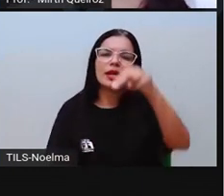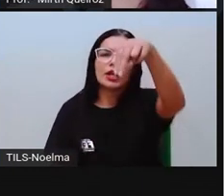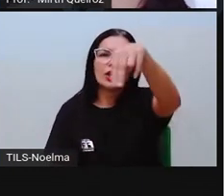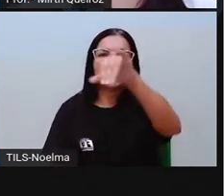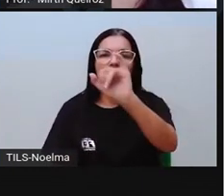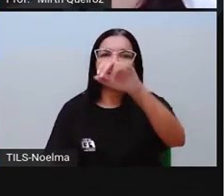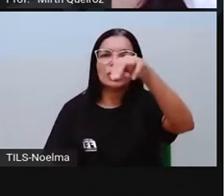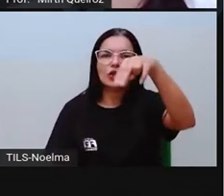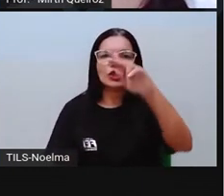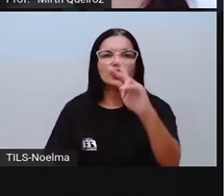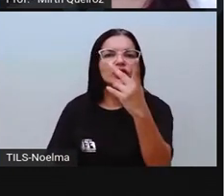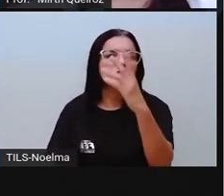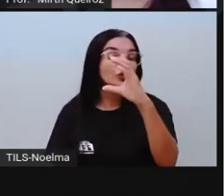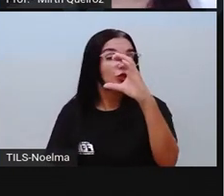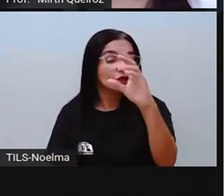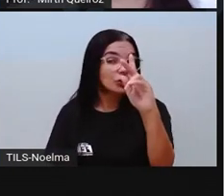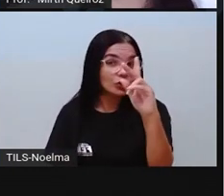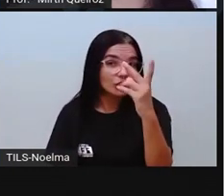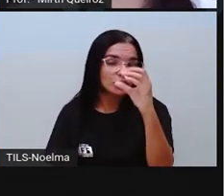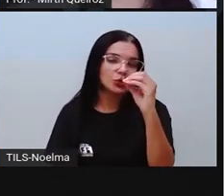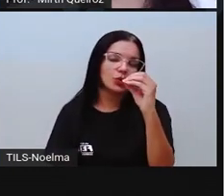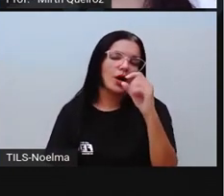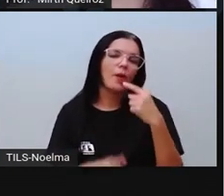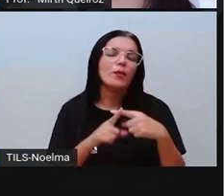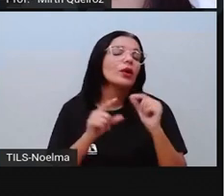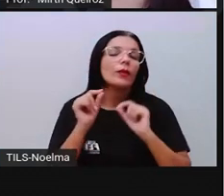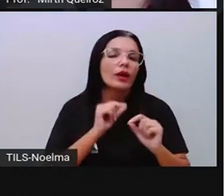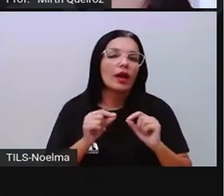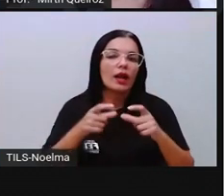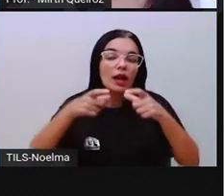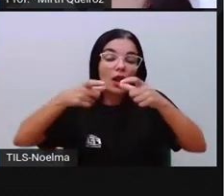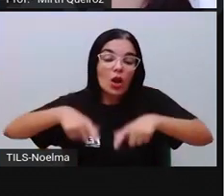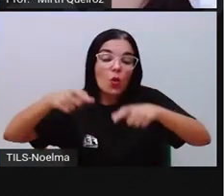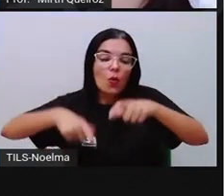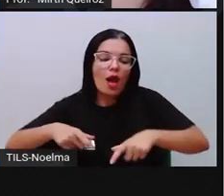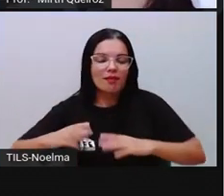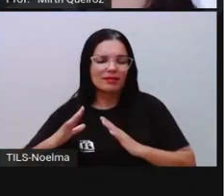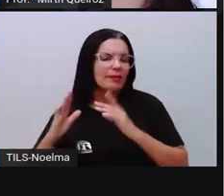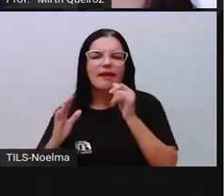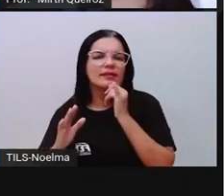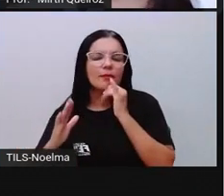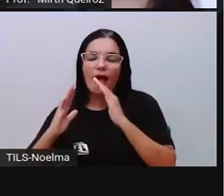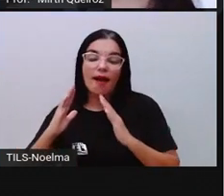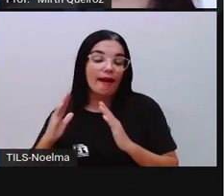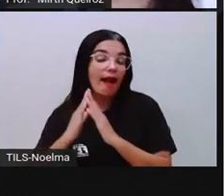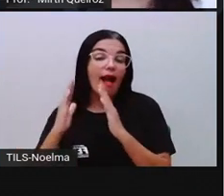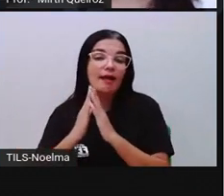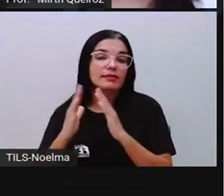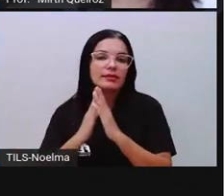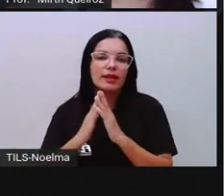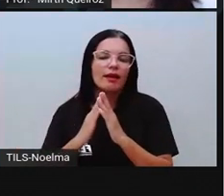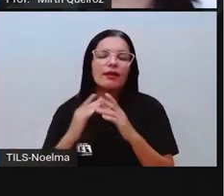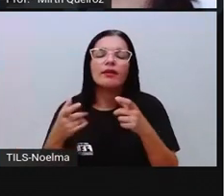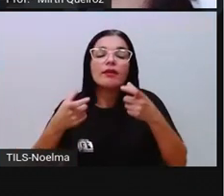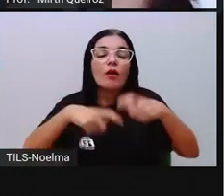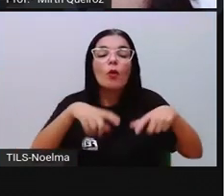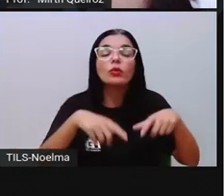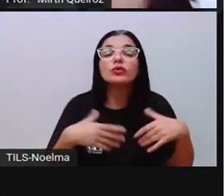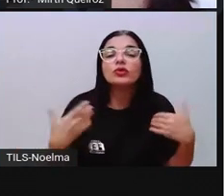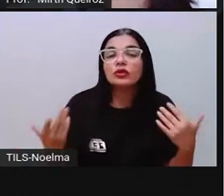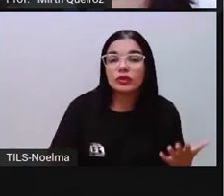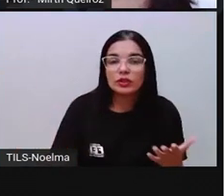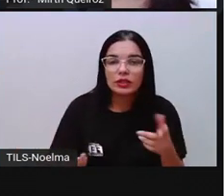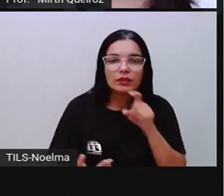animal. Já habitat é o local onde esse animal vive. E aí, onde é que o tamanduá bandeira vive?